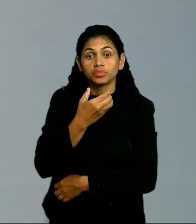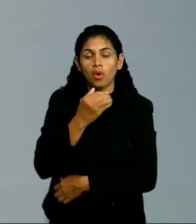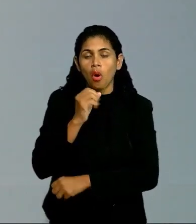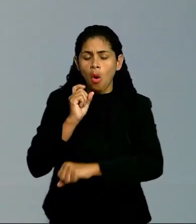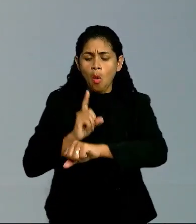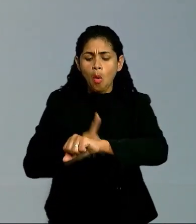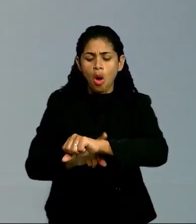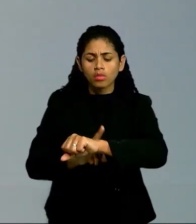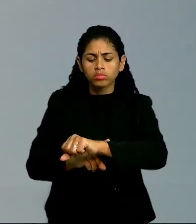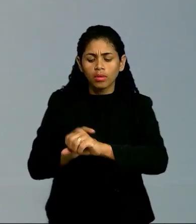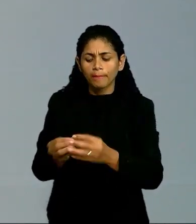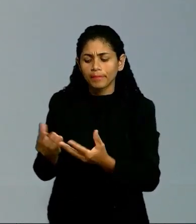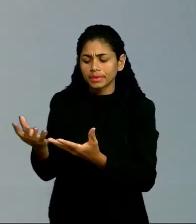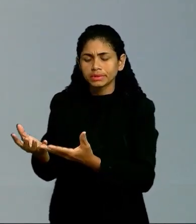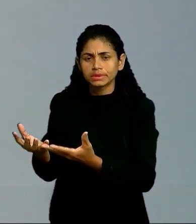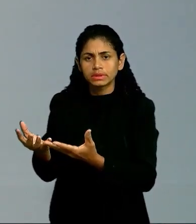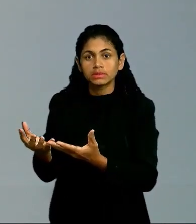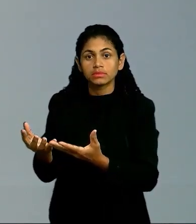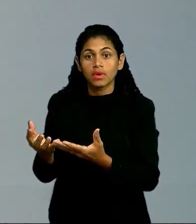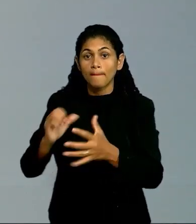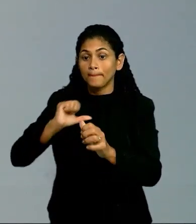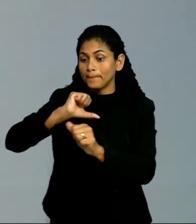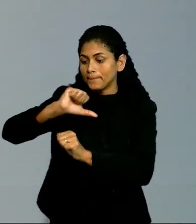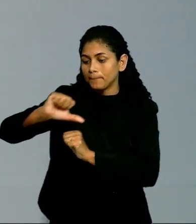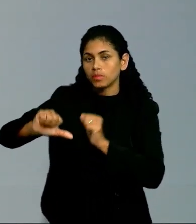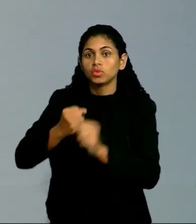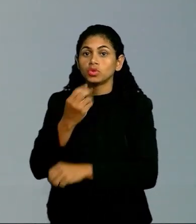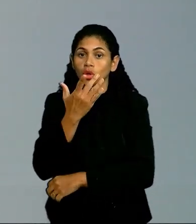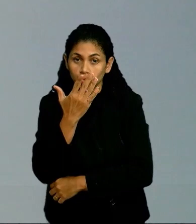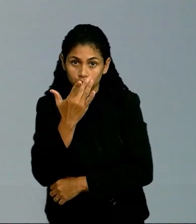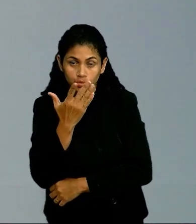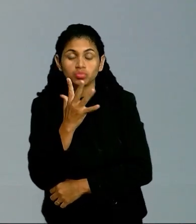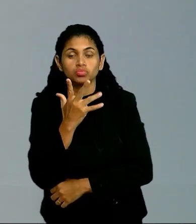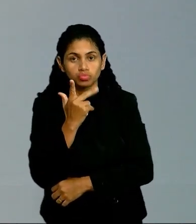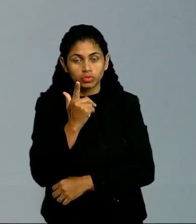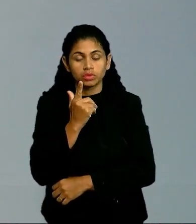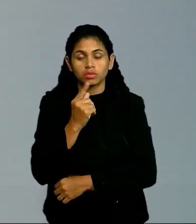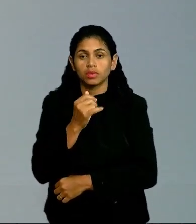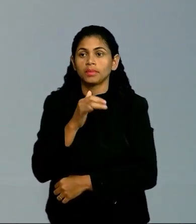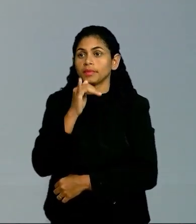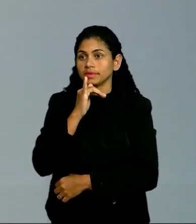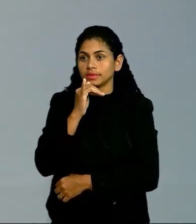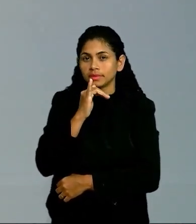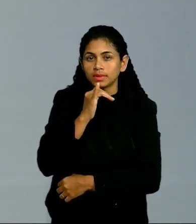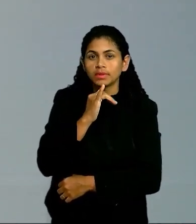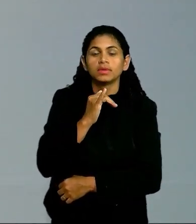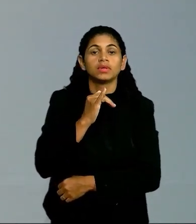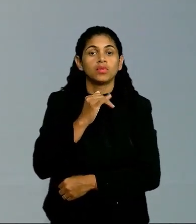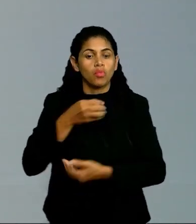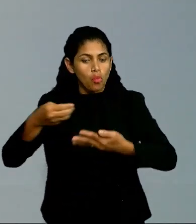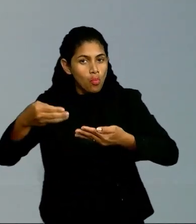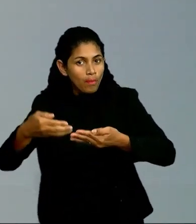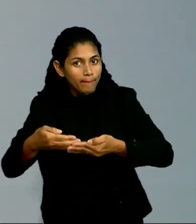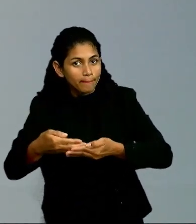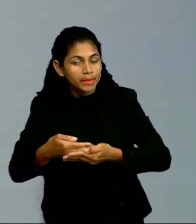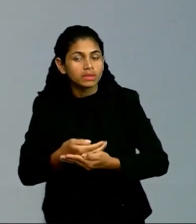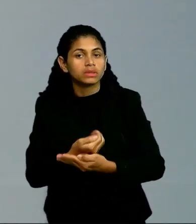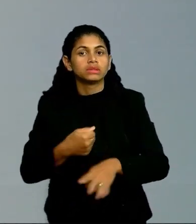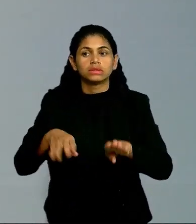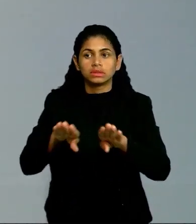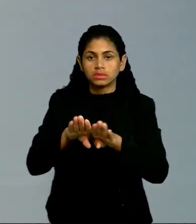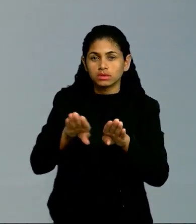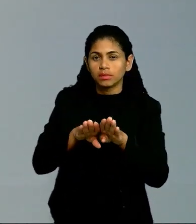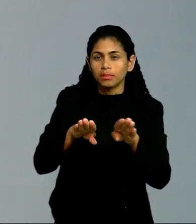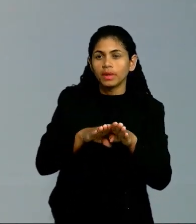tonalidade mais escurecida. A mesma coisa acontece ao cortar um abacate ou ao cortar uma banana. Nesse caso, nós temos um